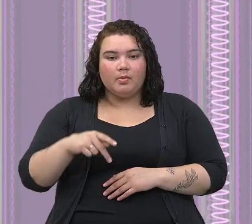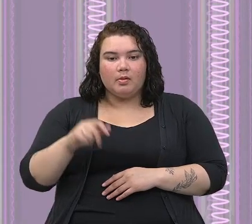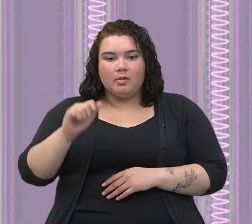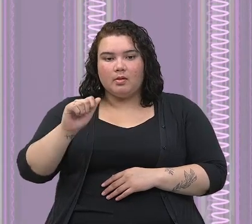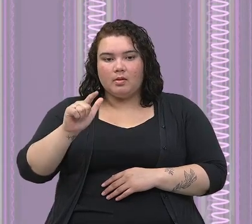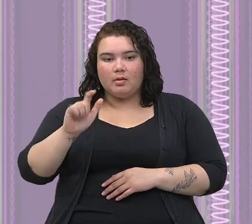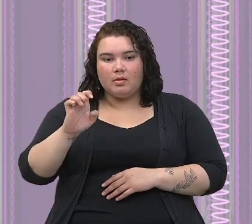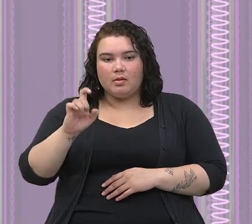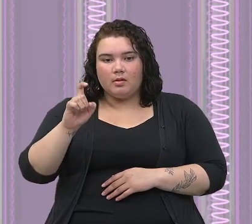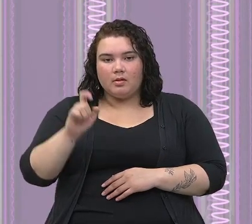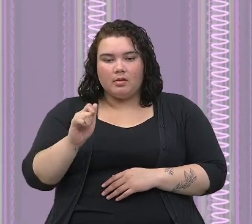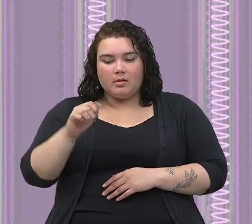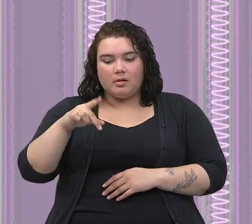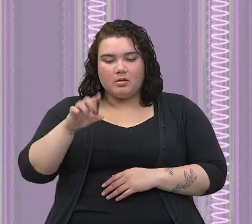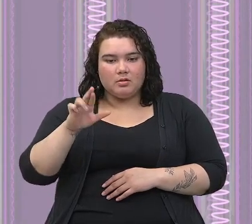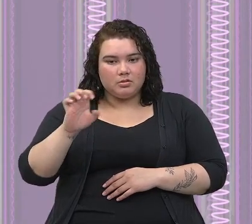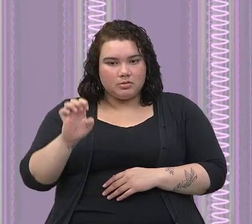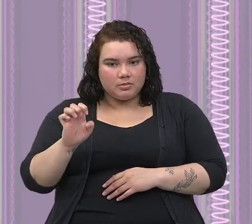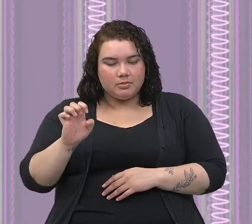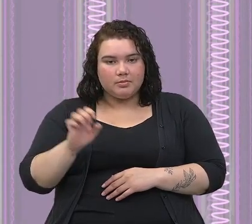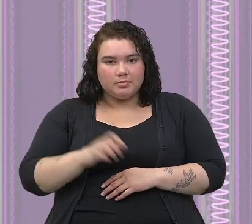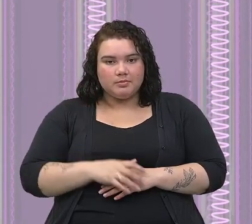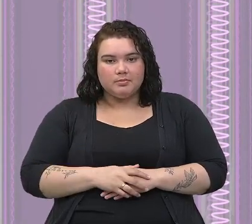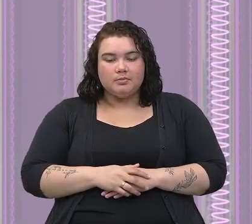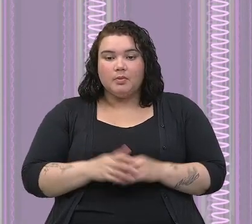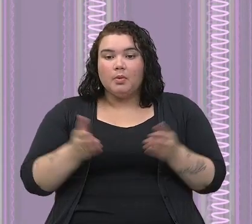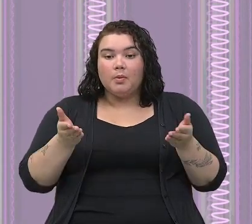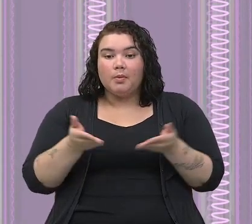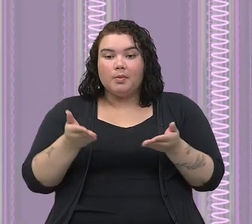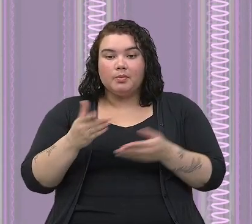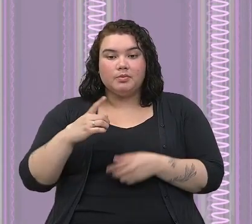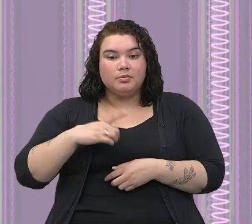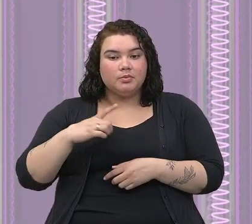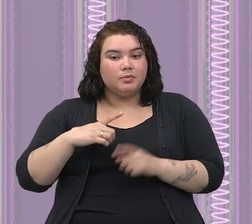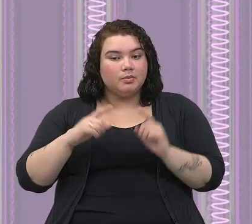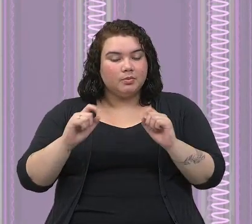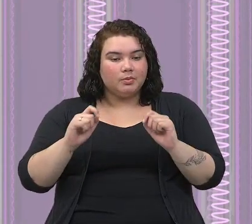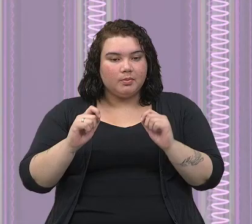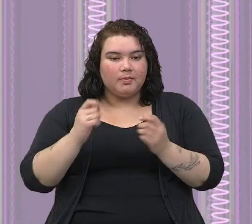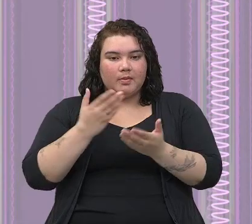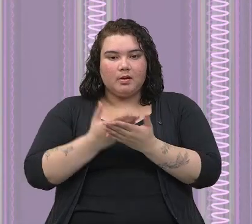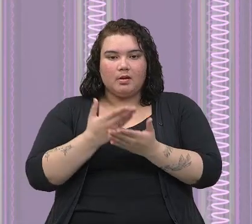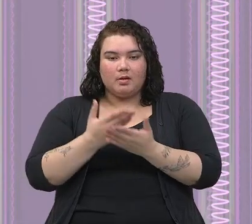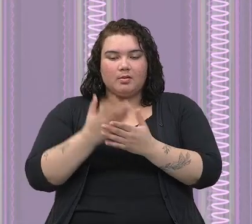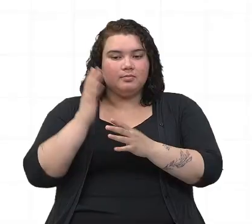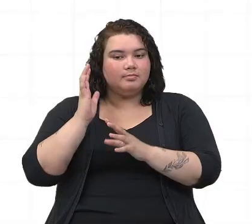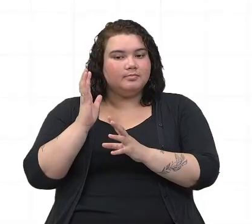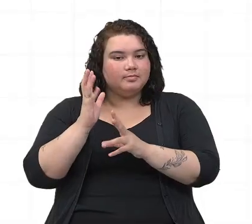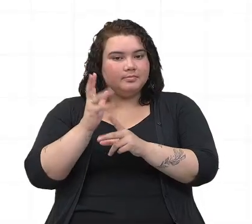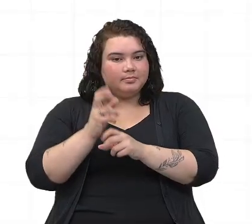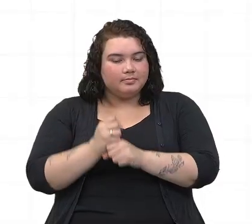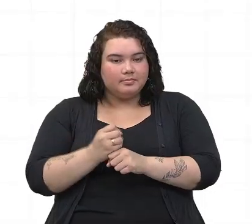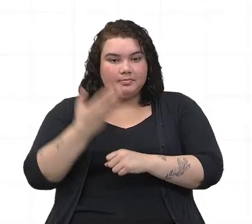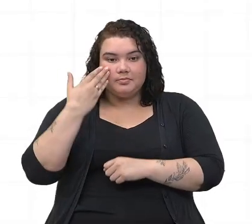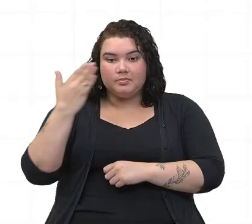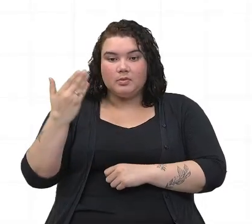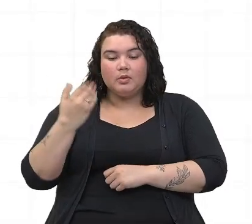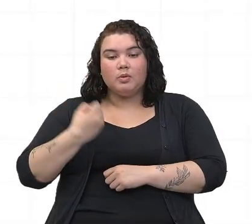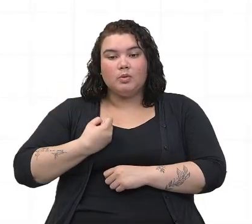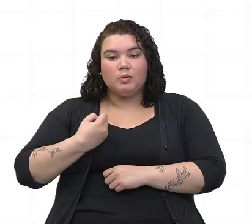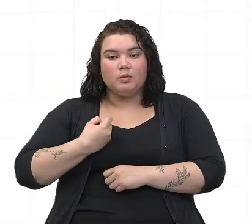dos Santos. E hoje temos a nossa aula de revisão, a nossa aula de